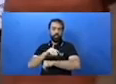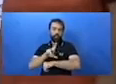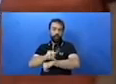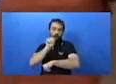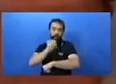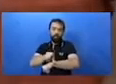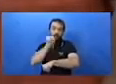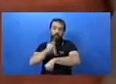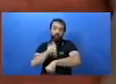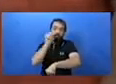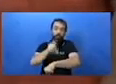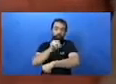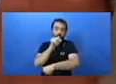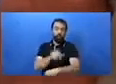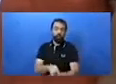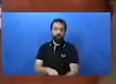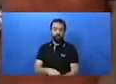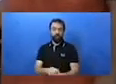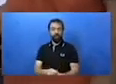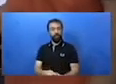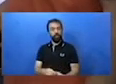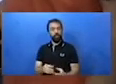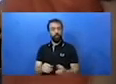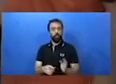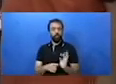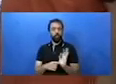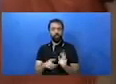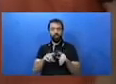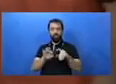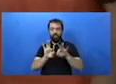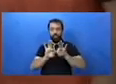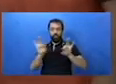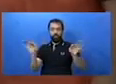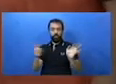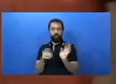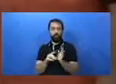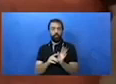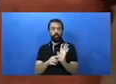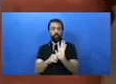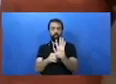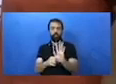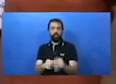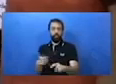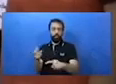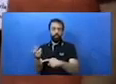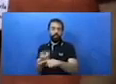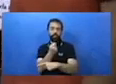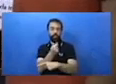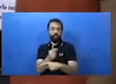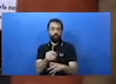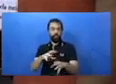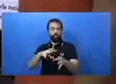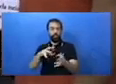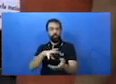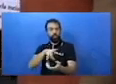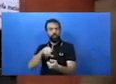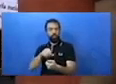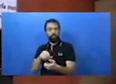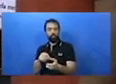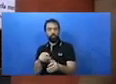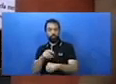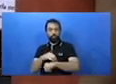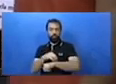isso? O verso é venceu o cortejo inteiro. 2. Na quarta estrofe, por que os bichos correram